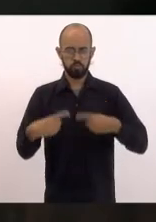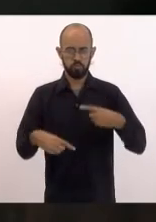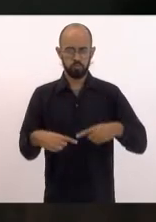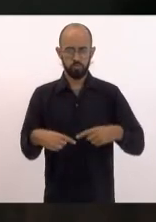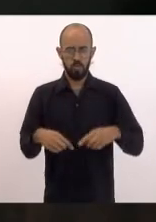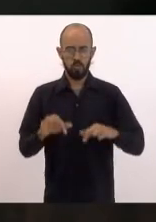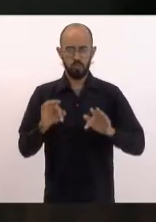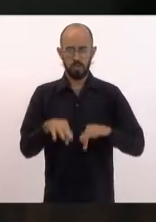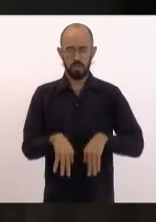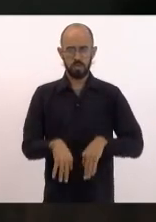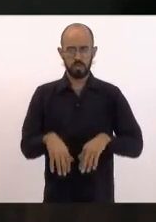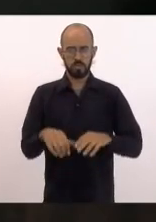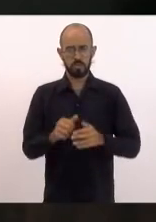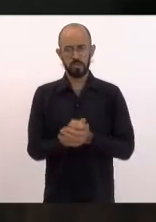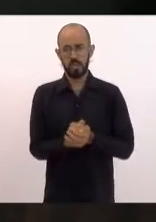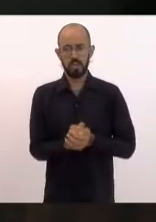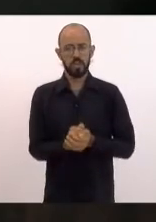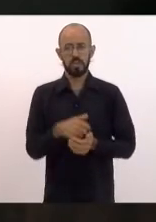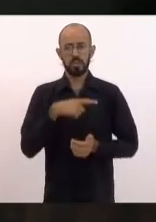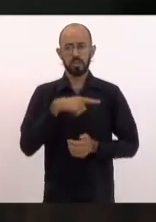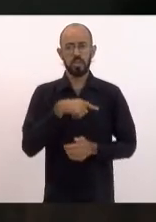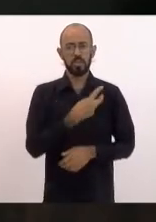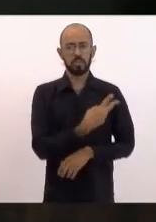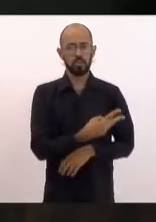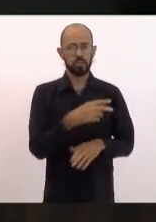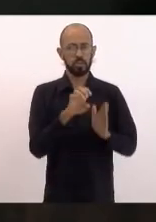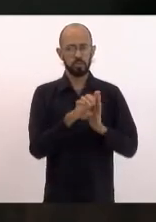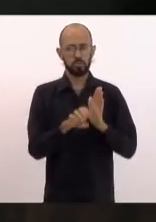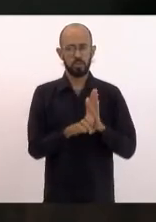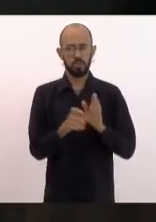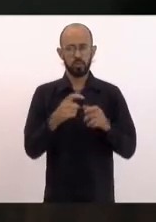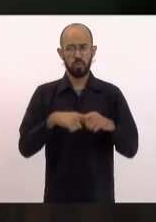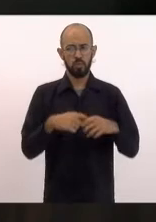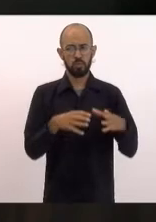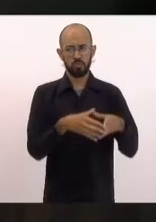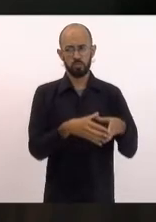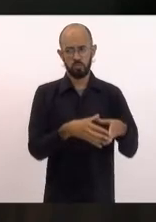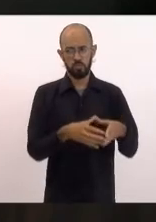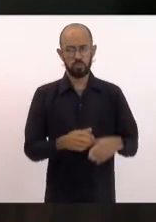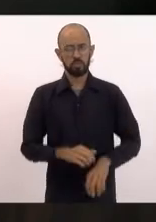discussão, a presente proposta recebeu 2 emendas e retorna às comissões.